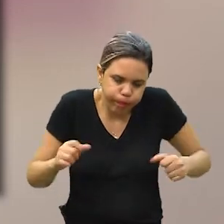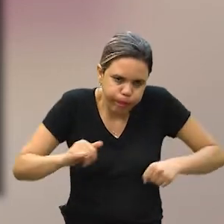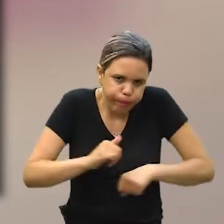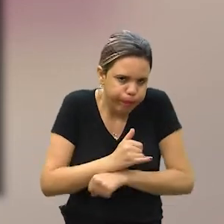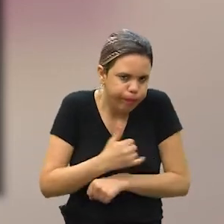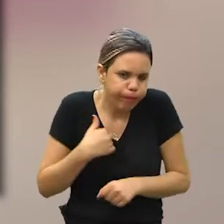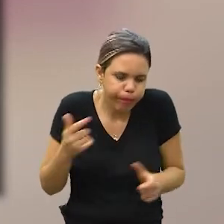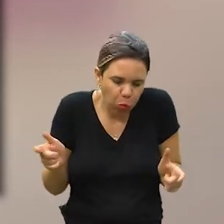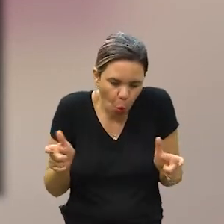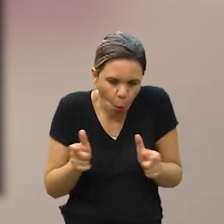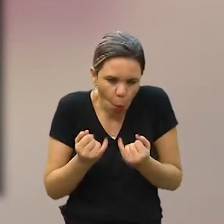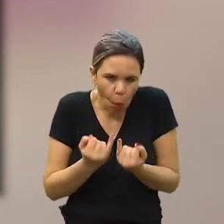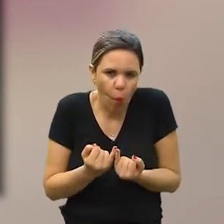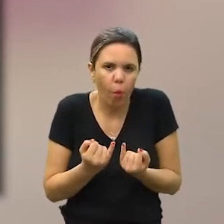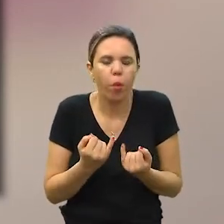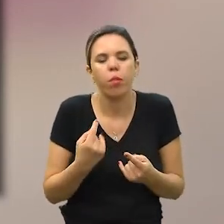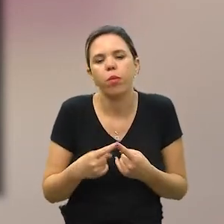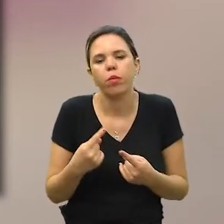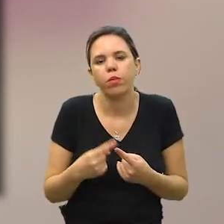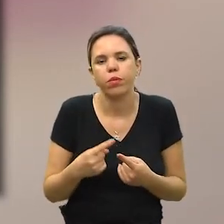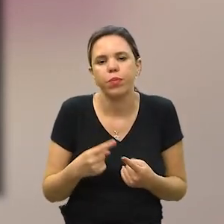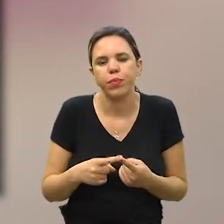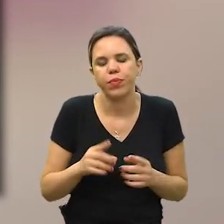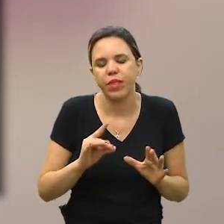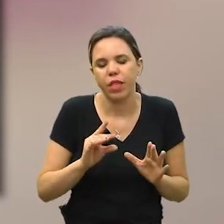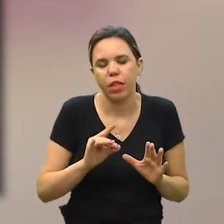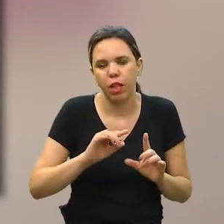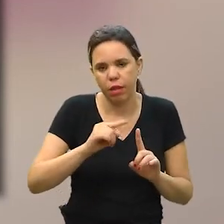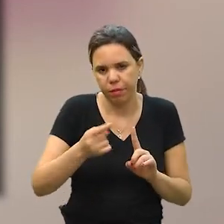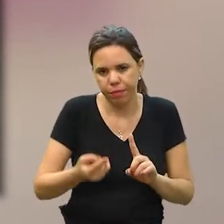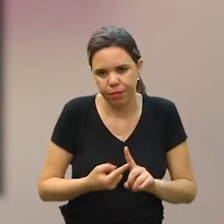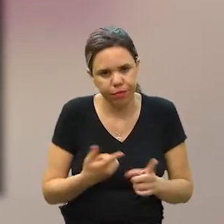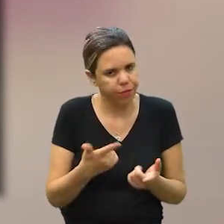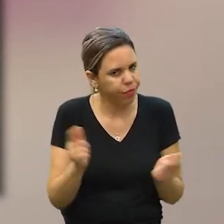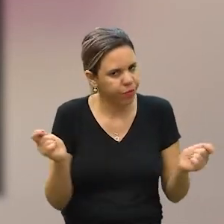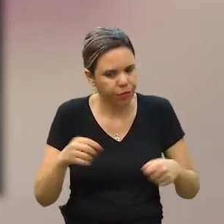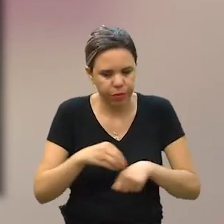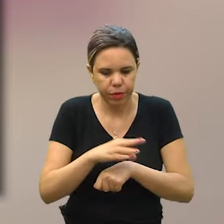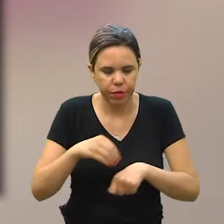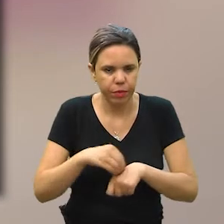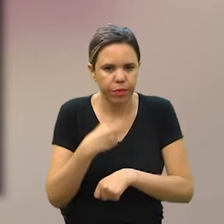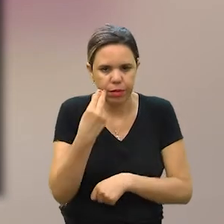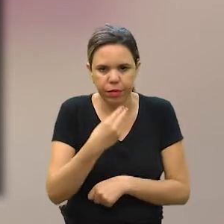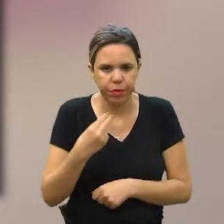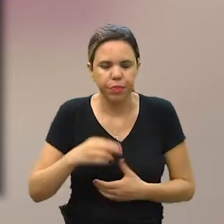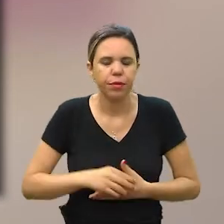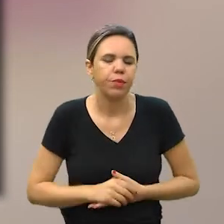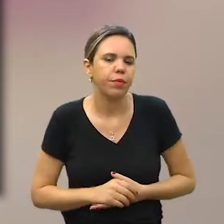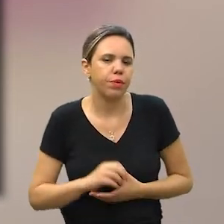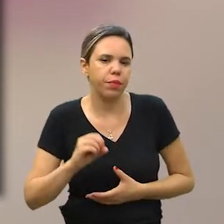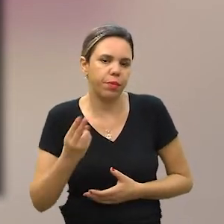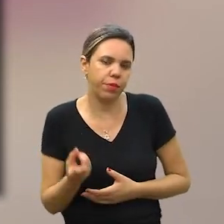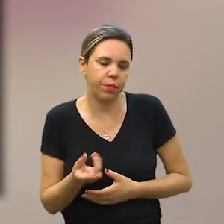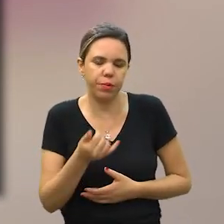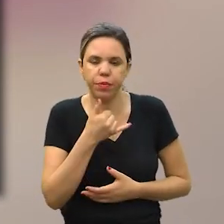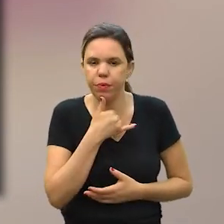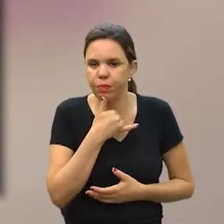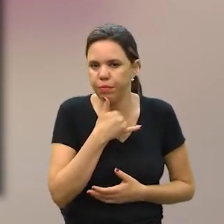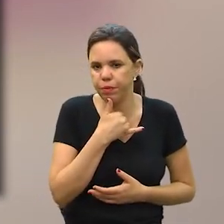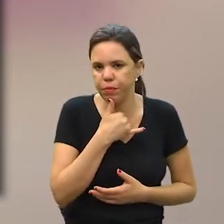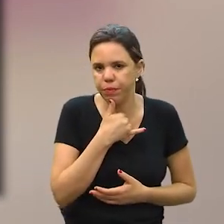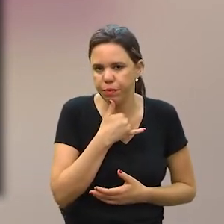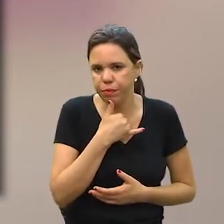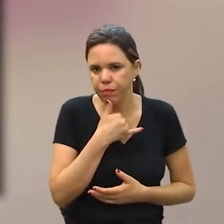gordinho, mas nasce mais magro, porque a placenta não tem a capacidade de levar a nutrição, ou,